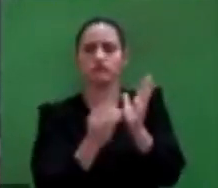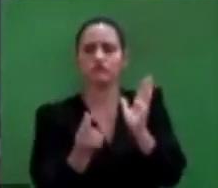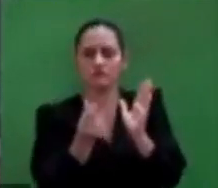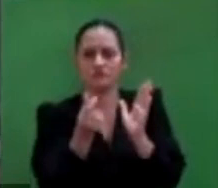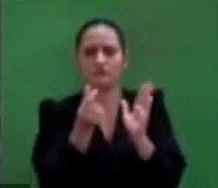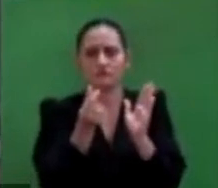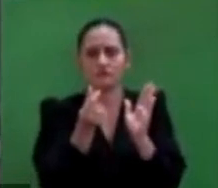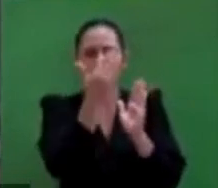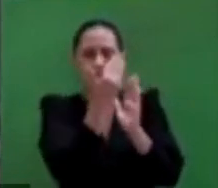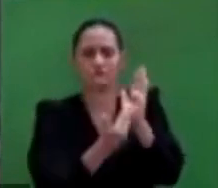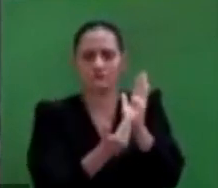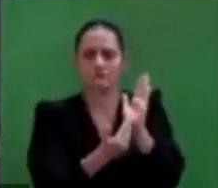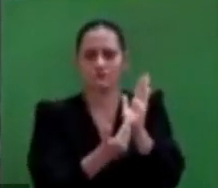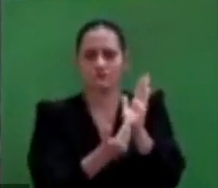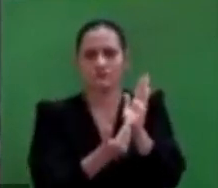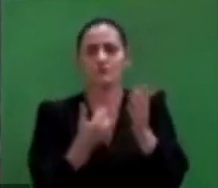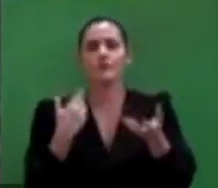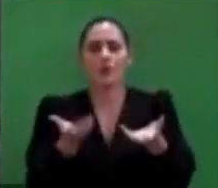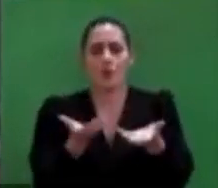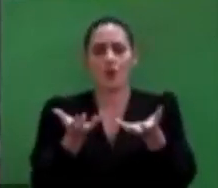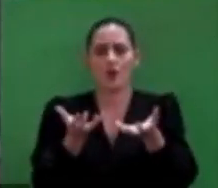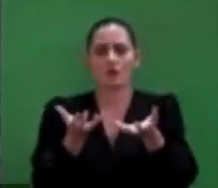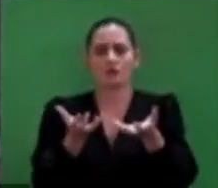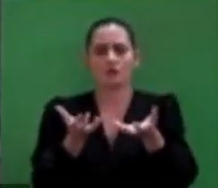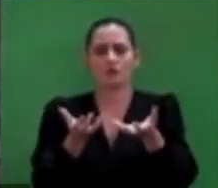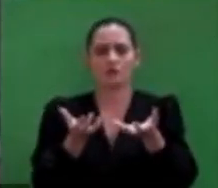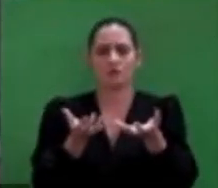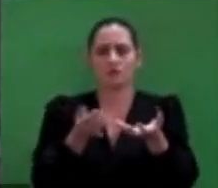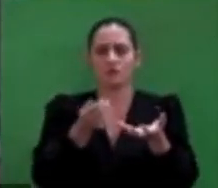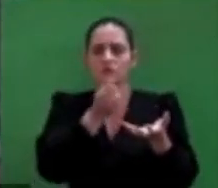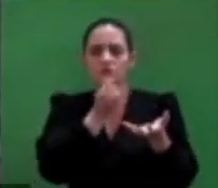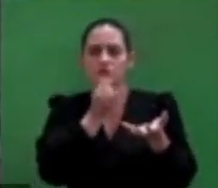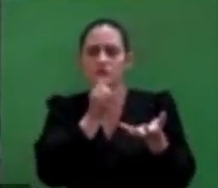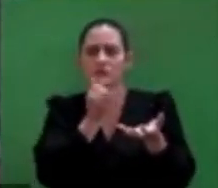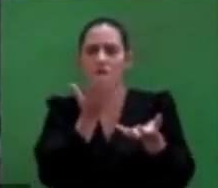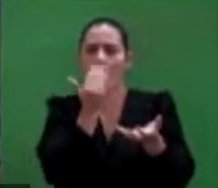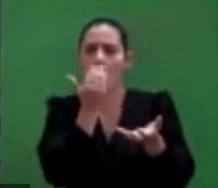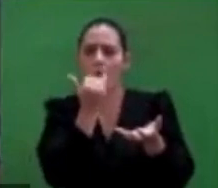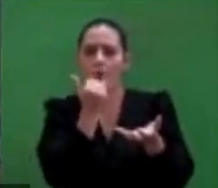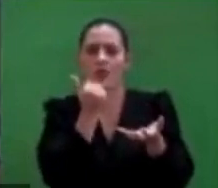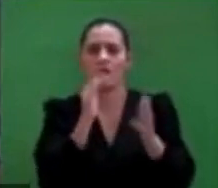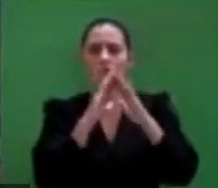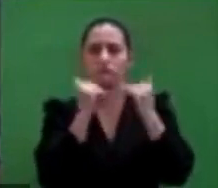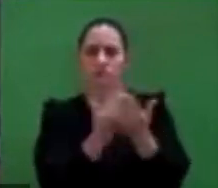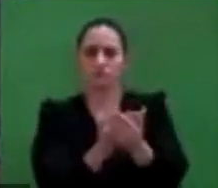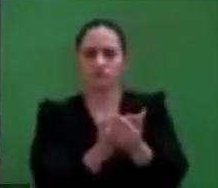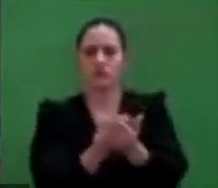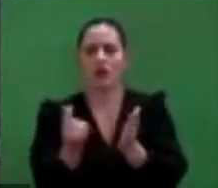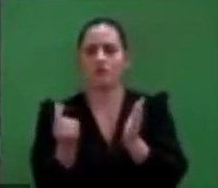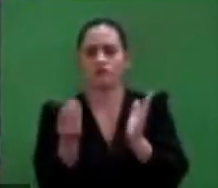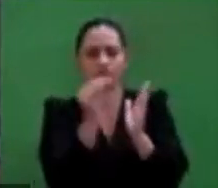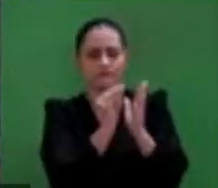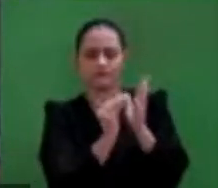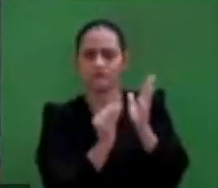de medicamentos. Eu quero adquirir itens para o aparelho escolar, eu faço um registro de preço. Eu quero